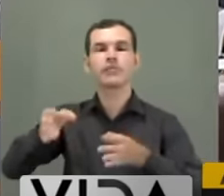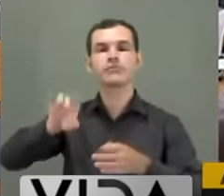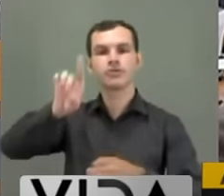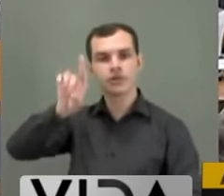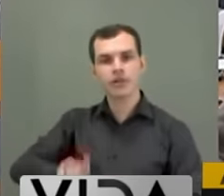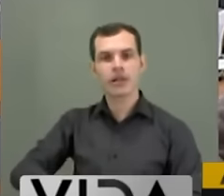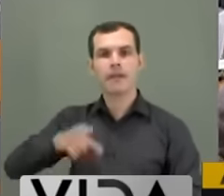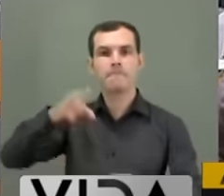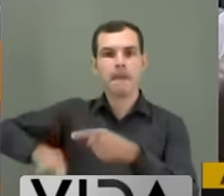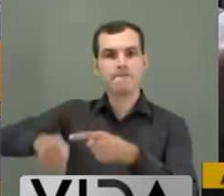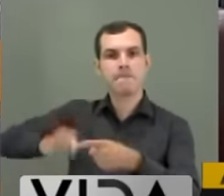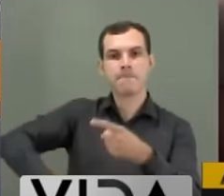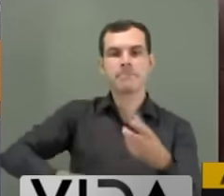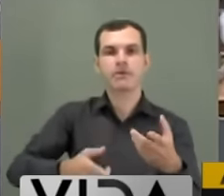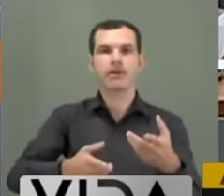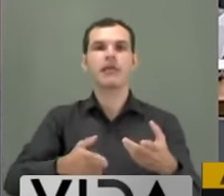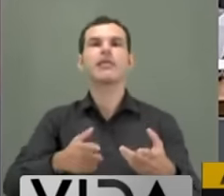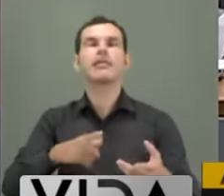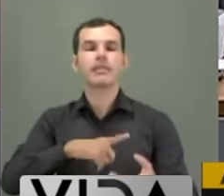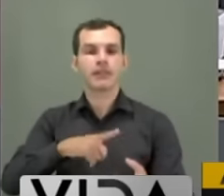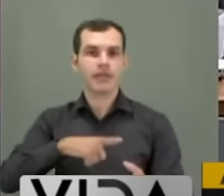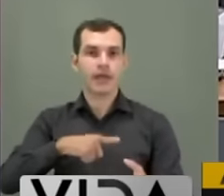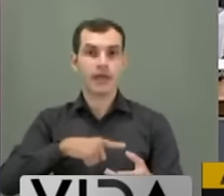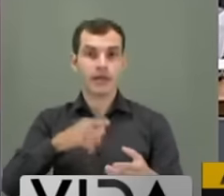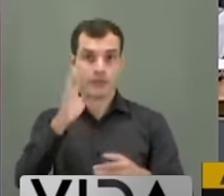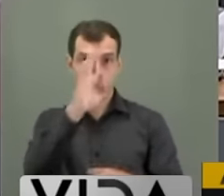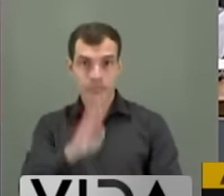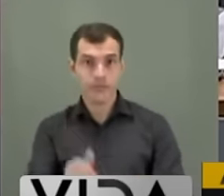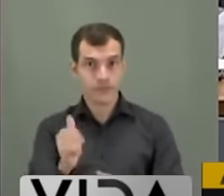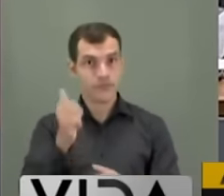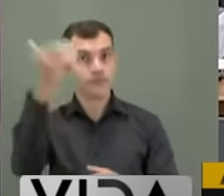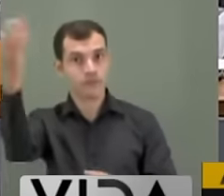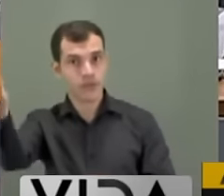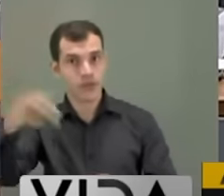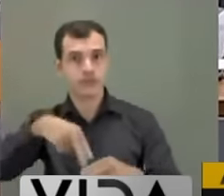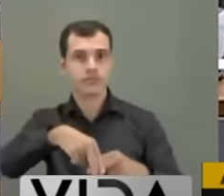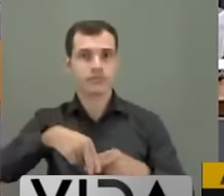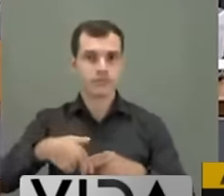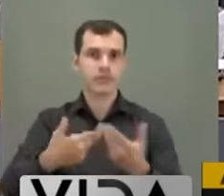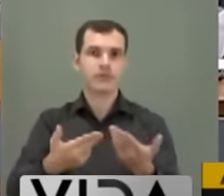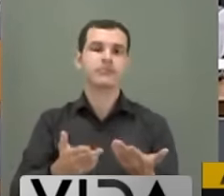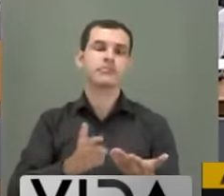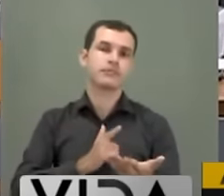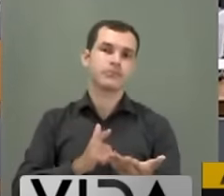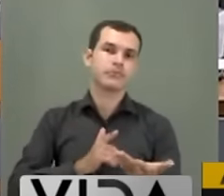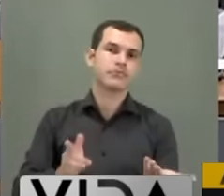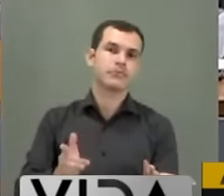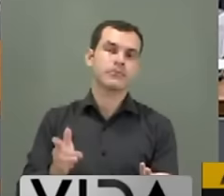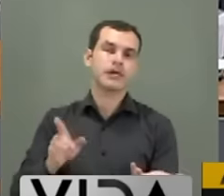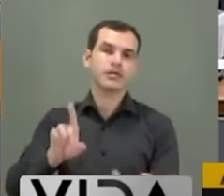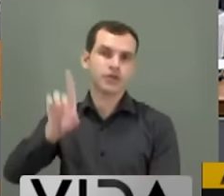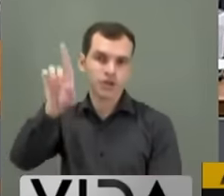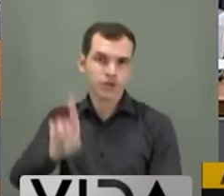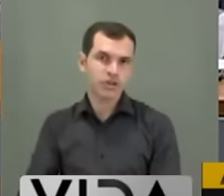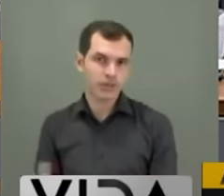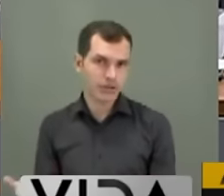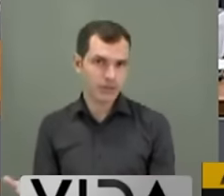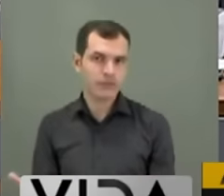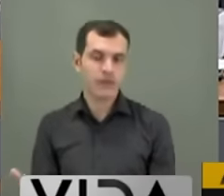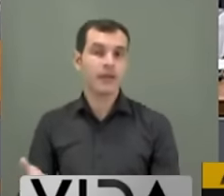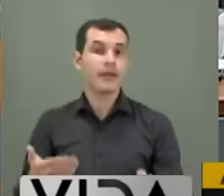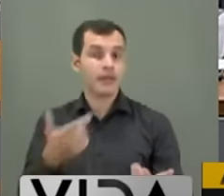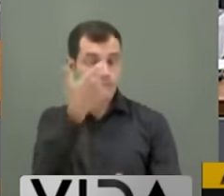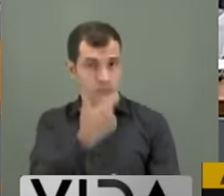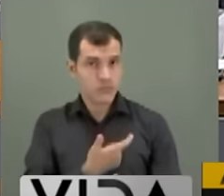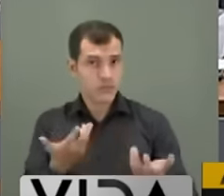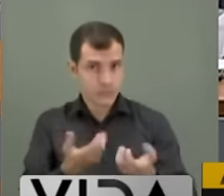que estão fora do Brasil em razão do exercício desse direito. E eu quero aqui, de maneira